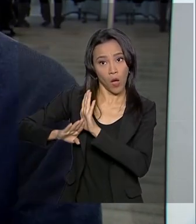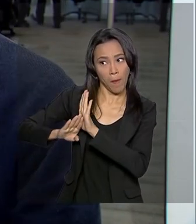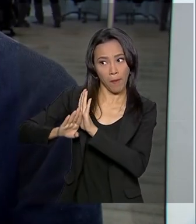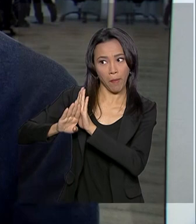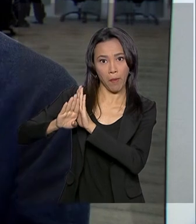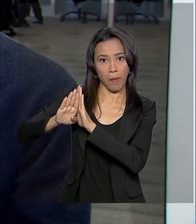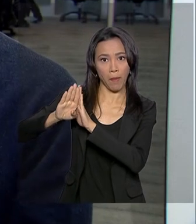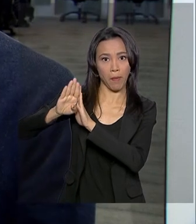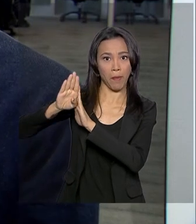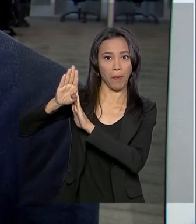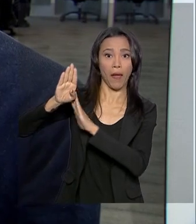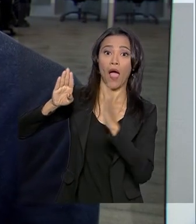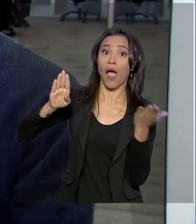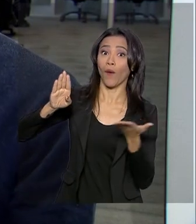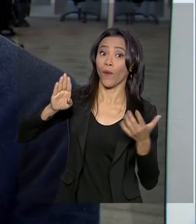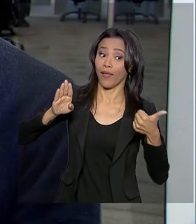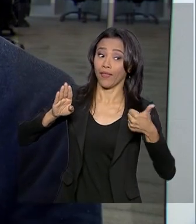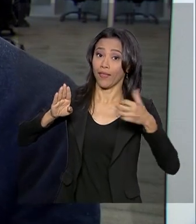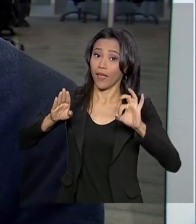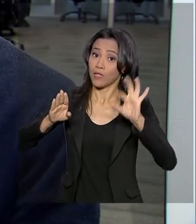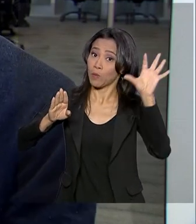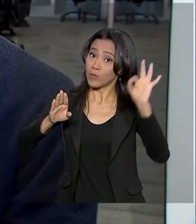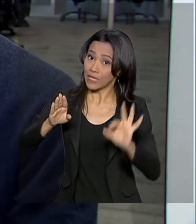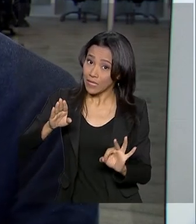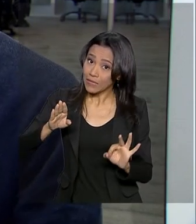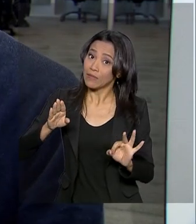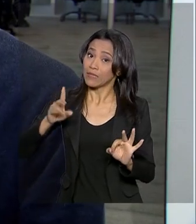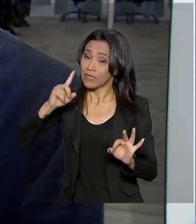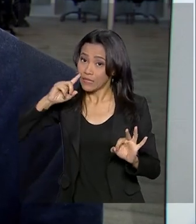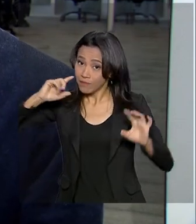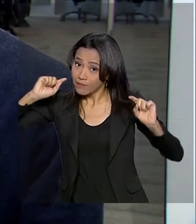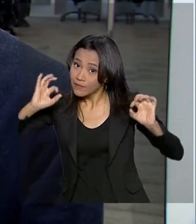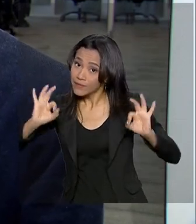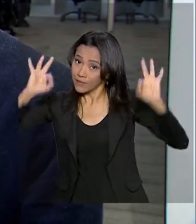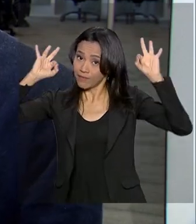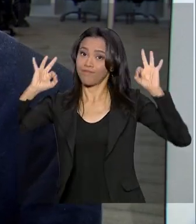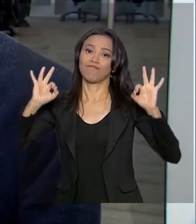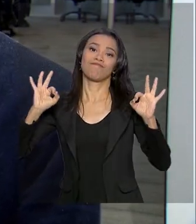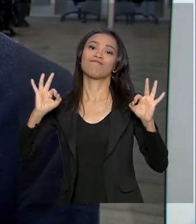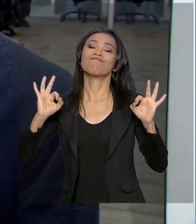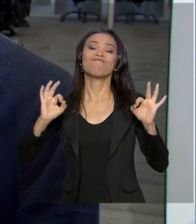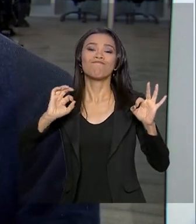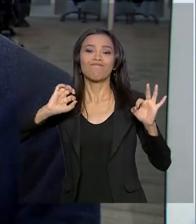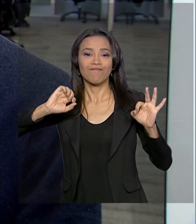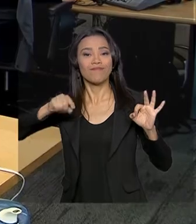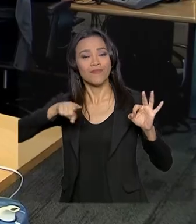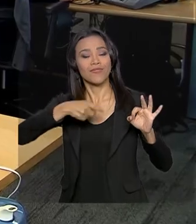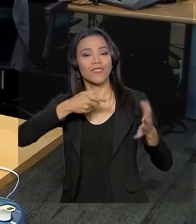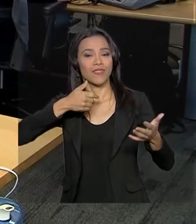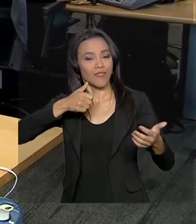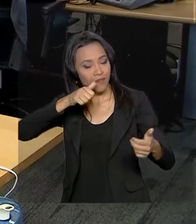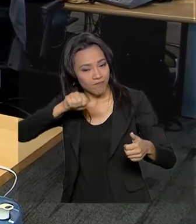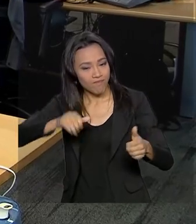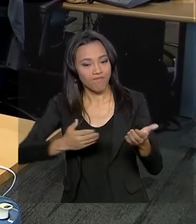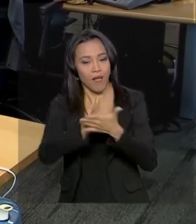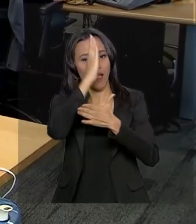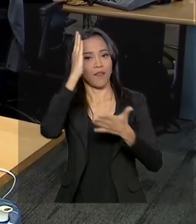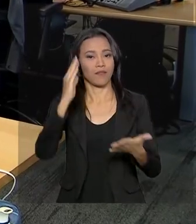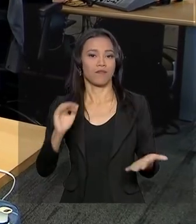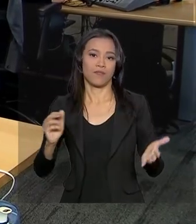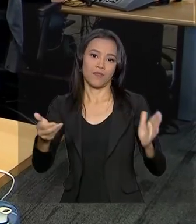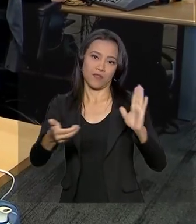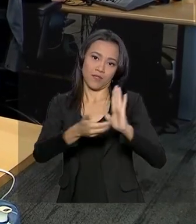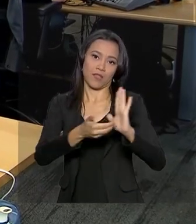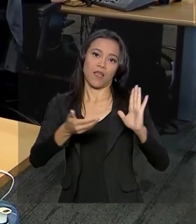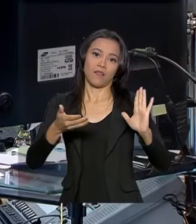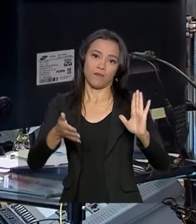cento podem continuar subindo confirma depois de confirmada a aprovação da reforma no senado então eu diria que o mercado